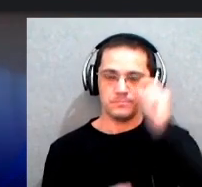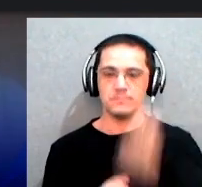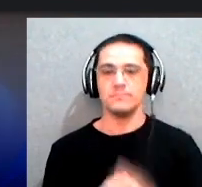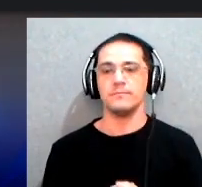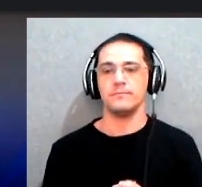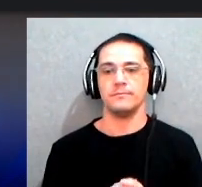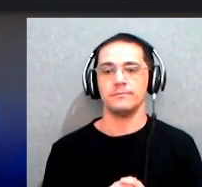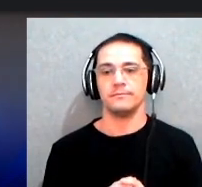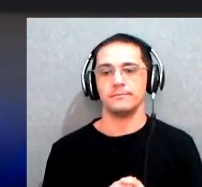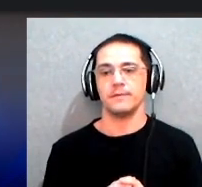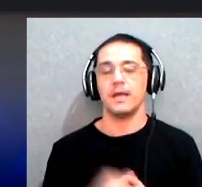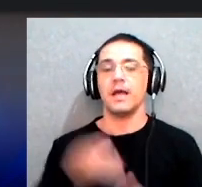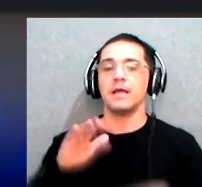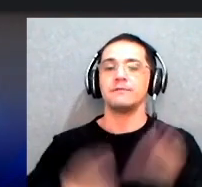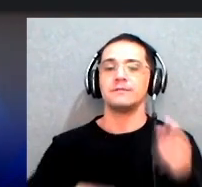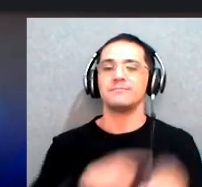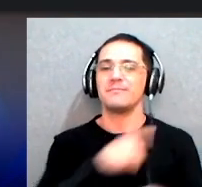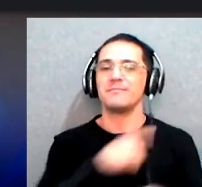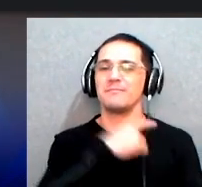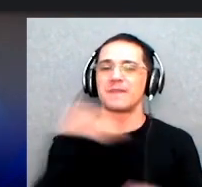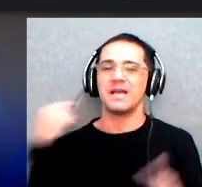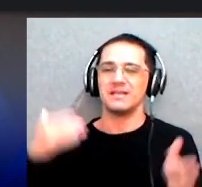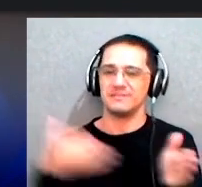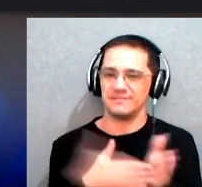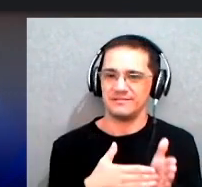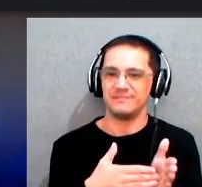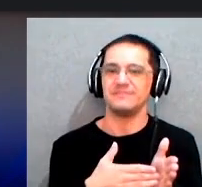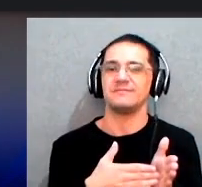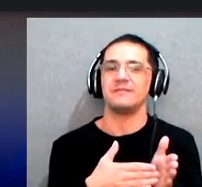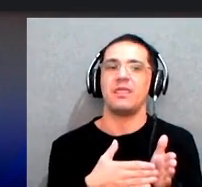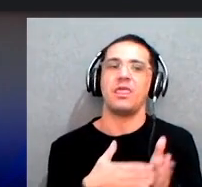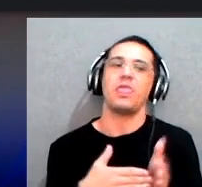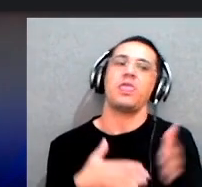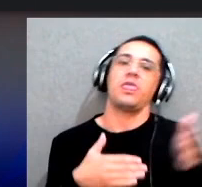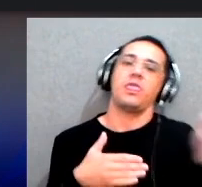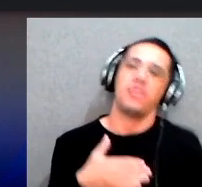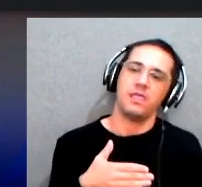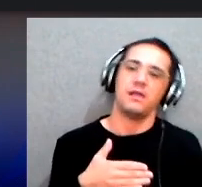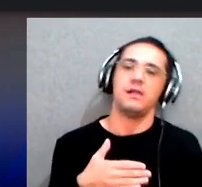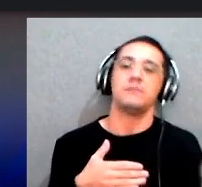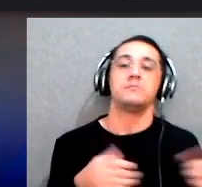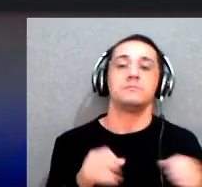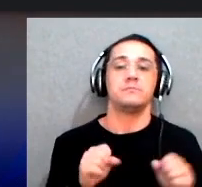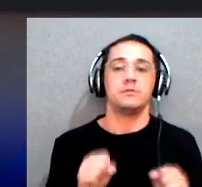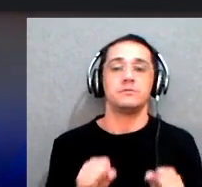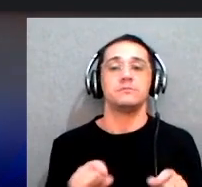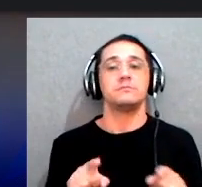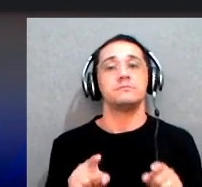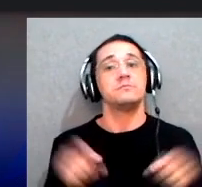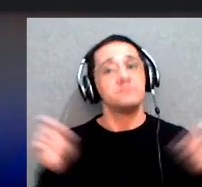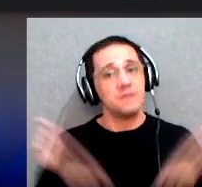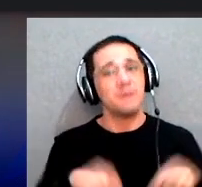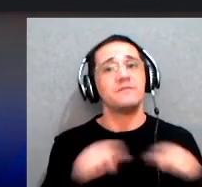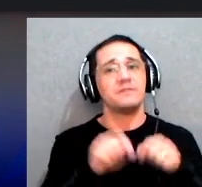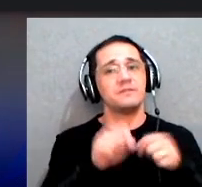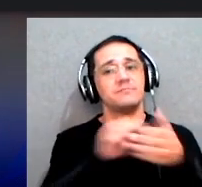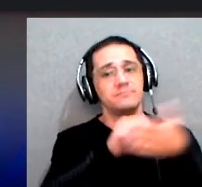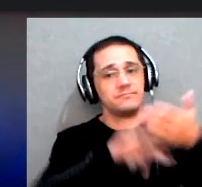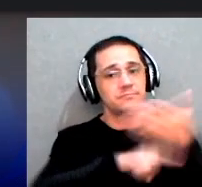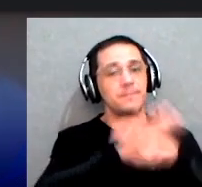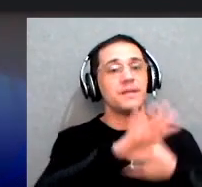prazo. É possível realizarmos as audiências de instrução de forma virtual? Entendemos que sim, com a concordância dos